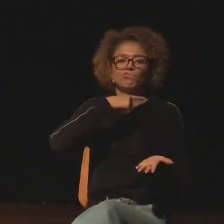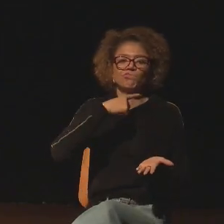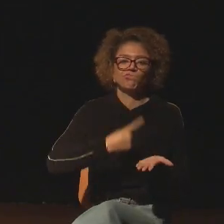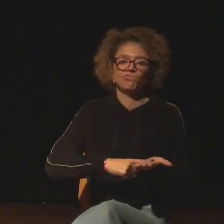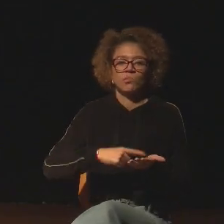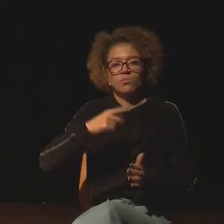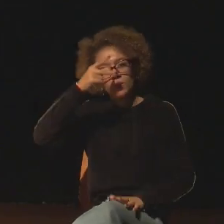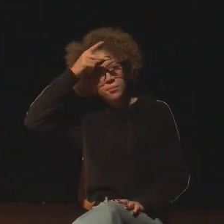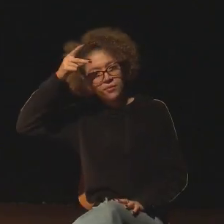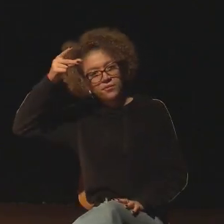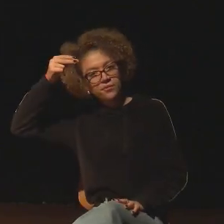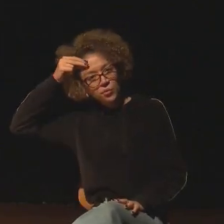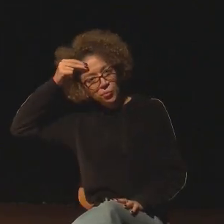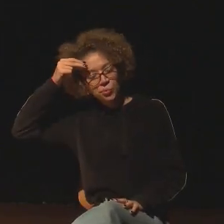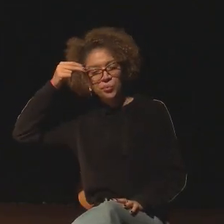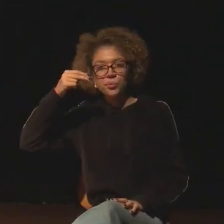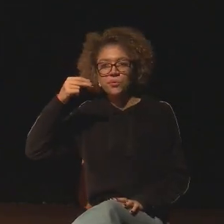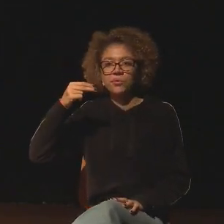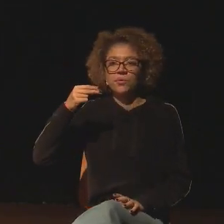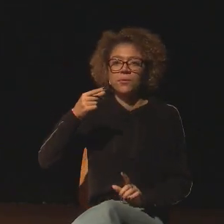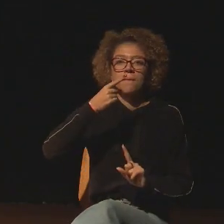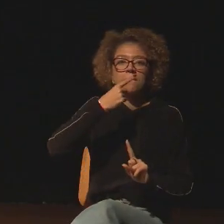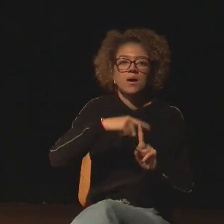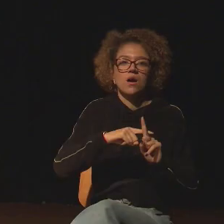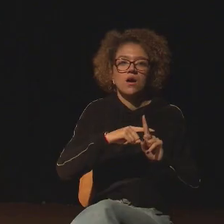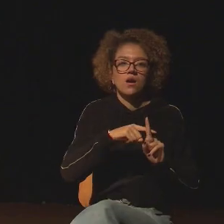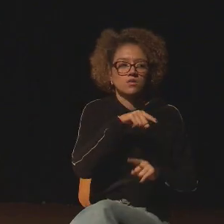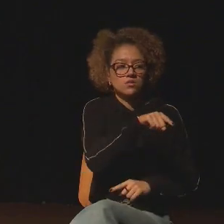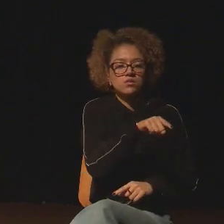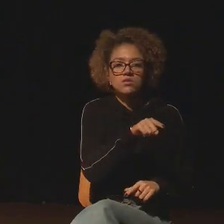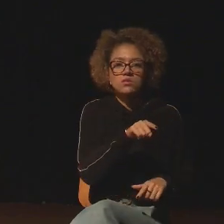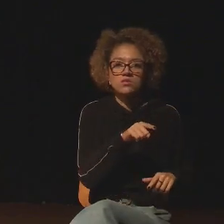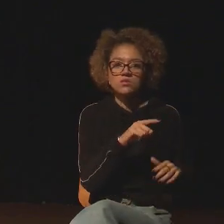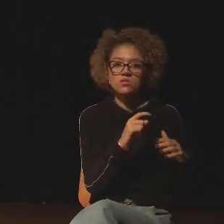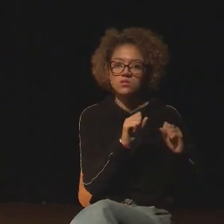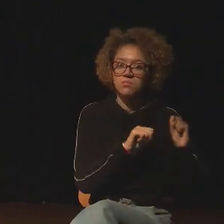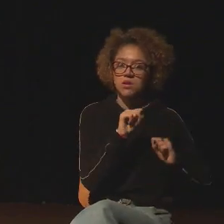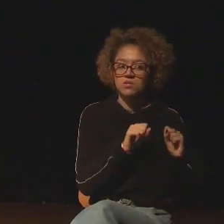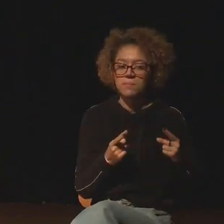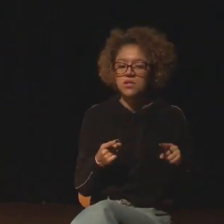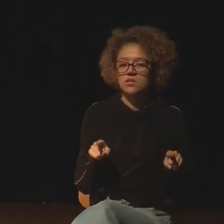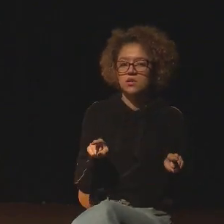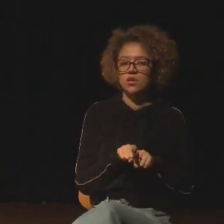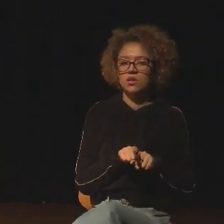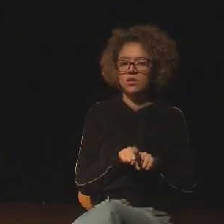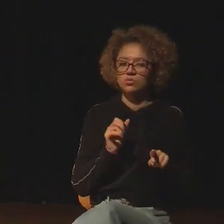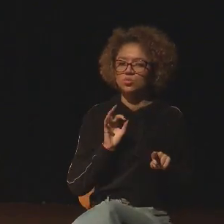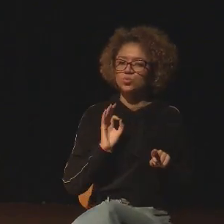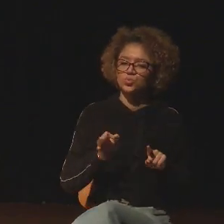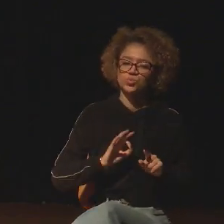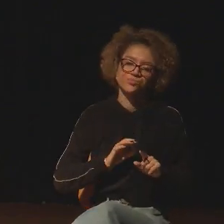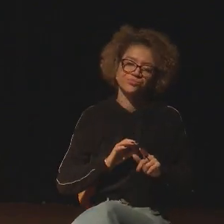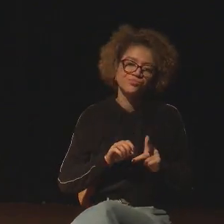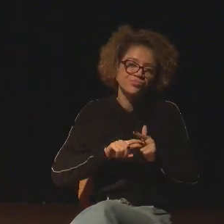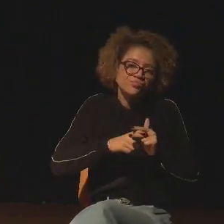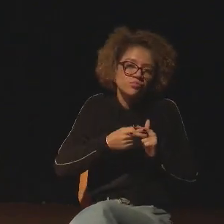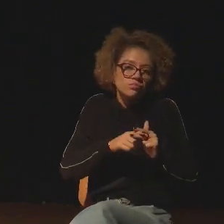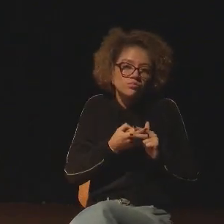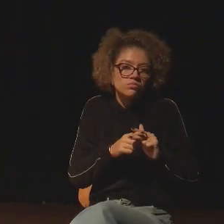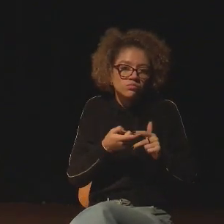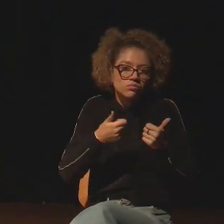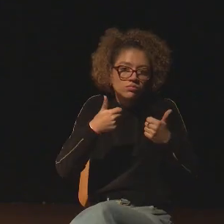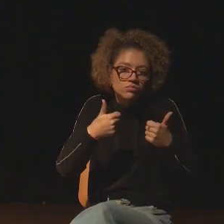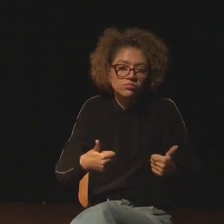entre prefeitura e esse parceiro, para que tudo esteja de uma forma adequada para manutenção, até